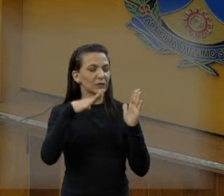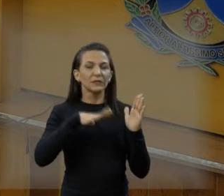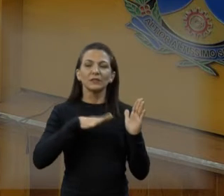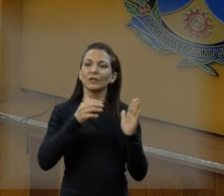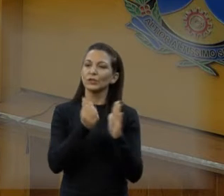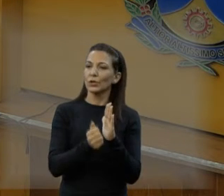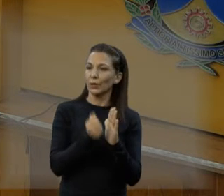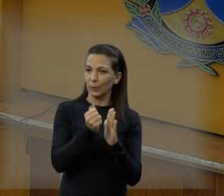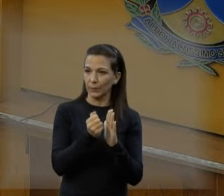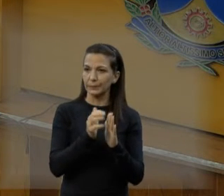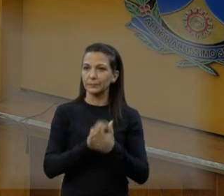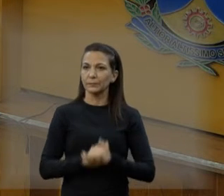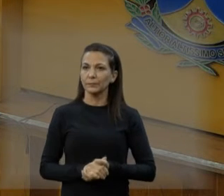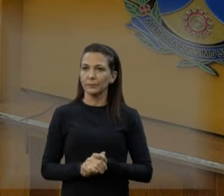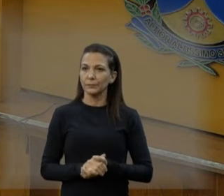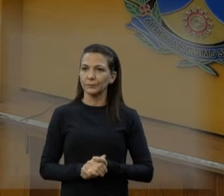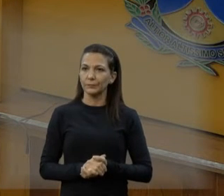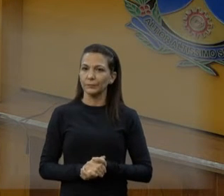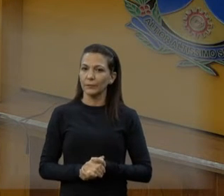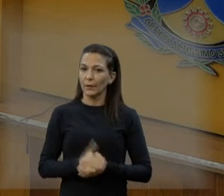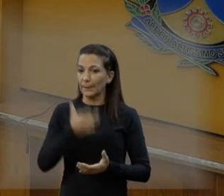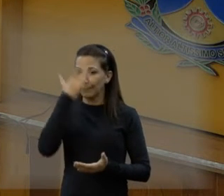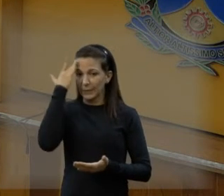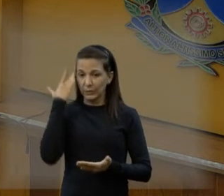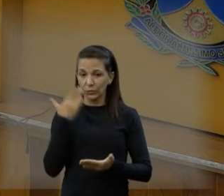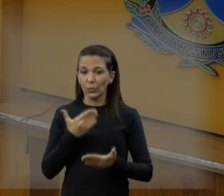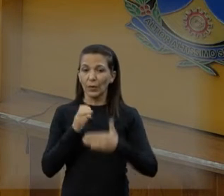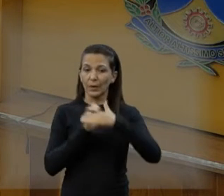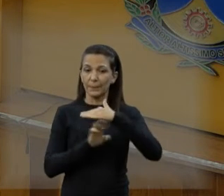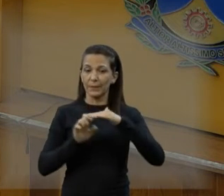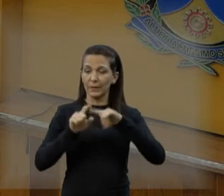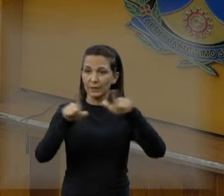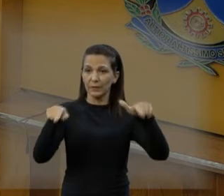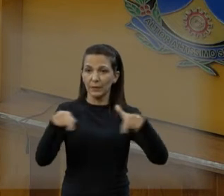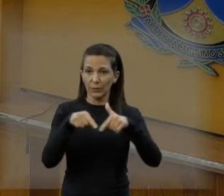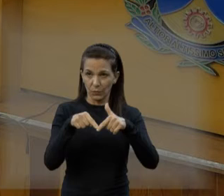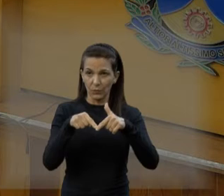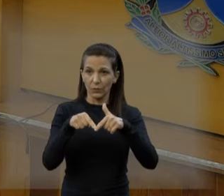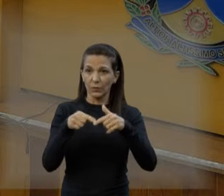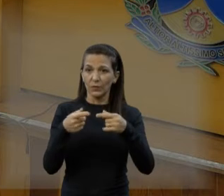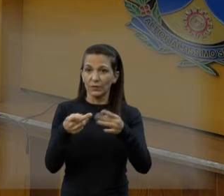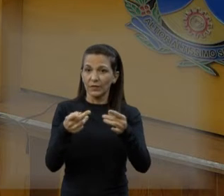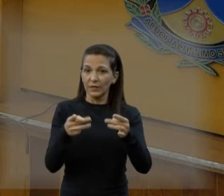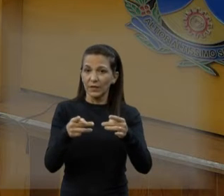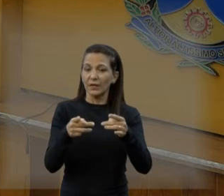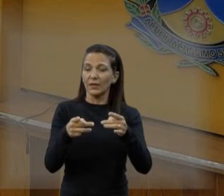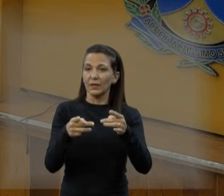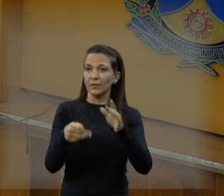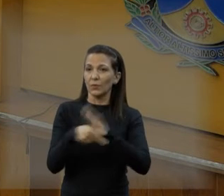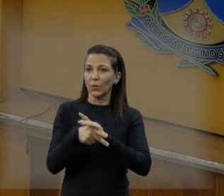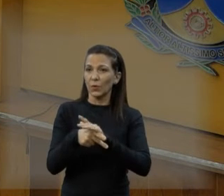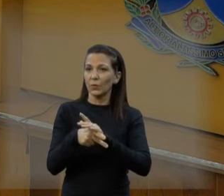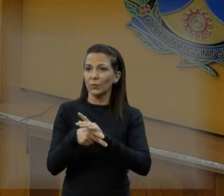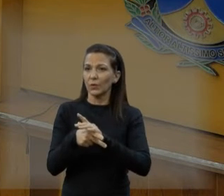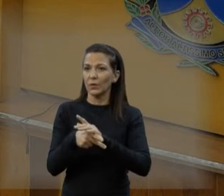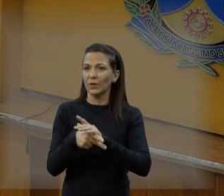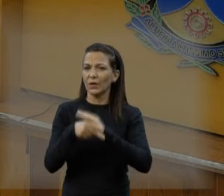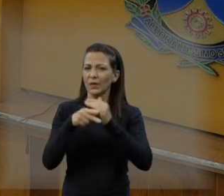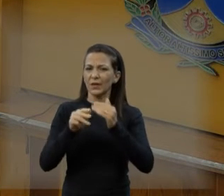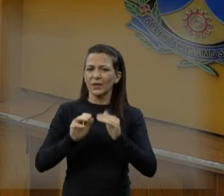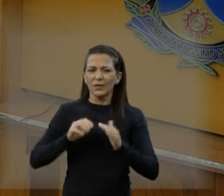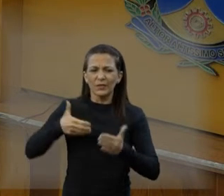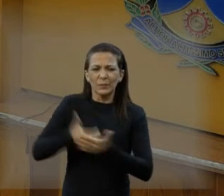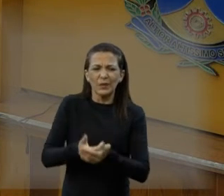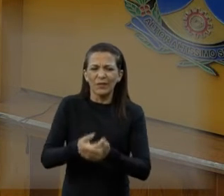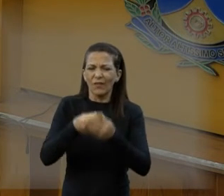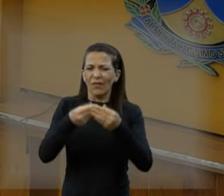agora investidor que vem aqui e venha fazer o investimento de péssima qualidade